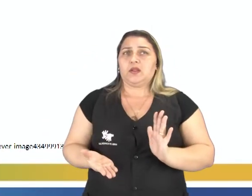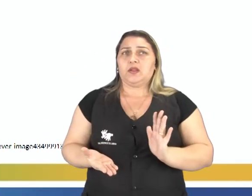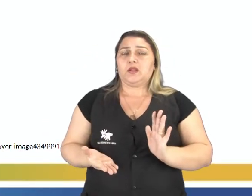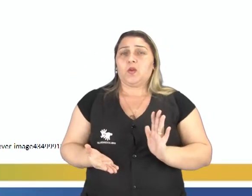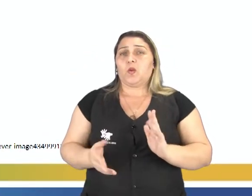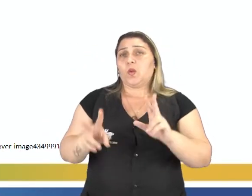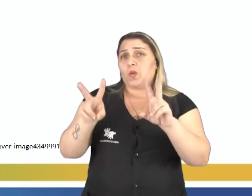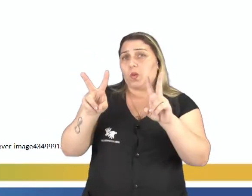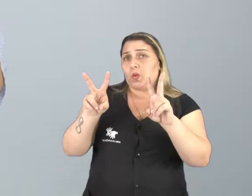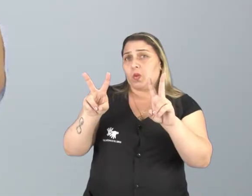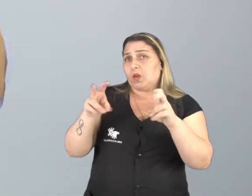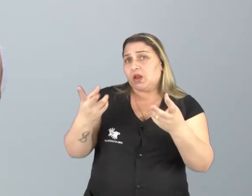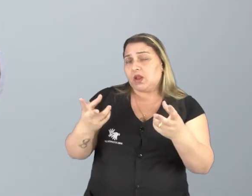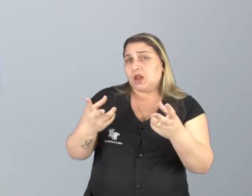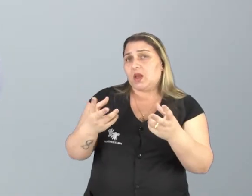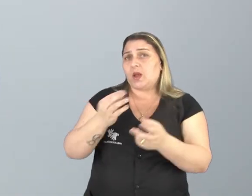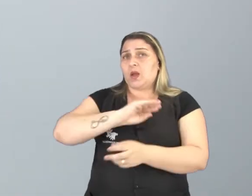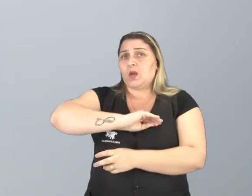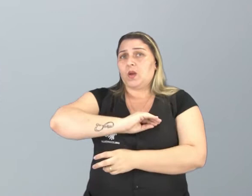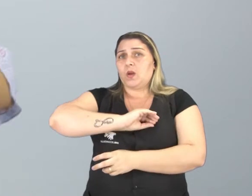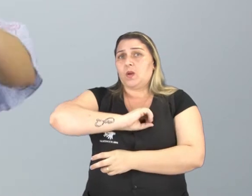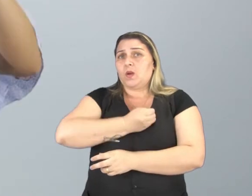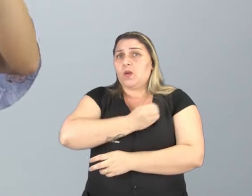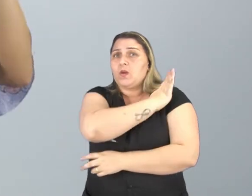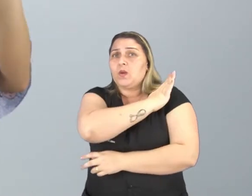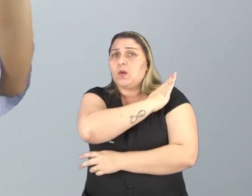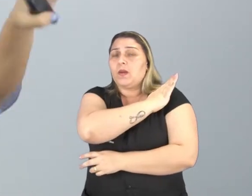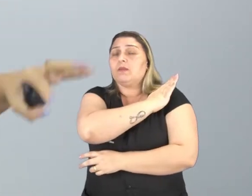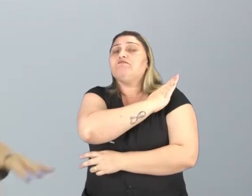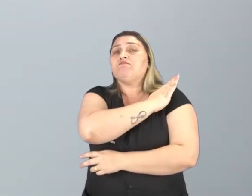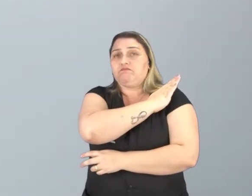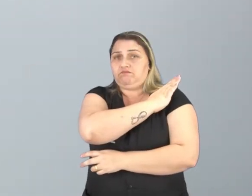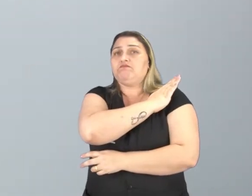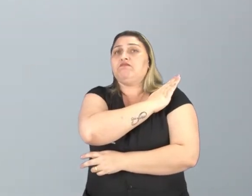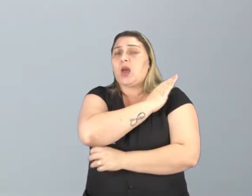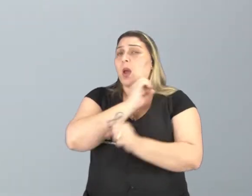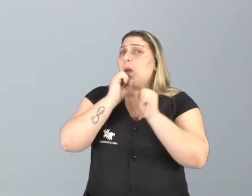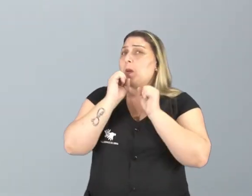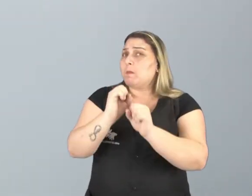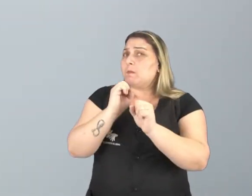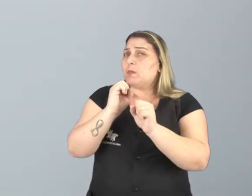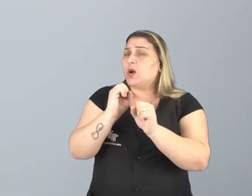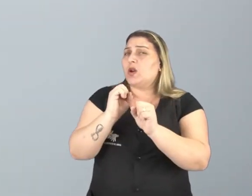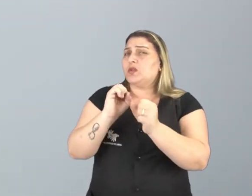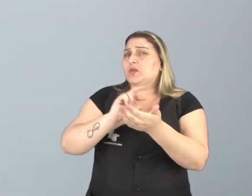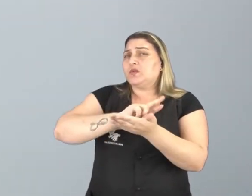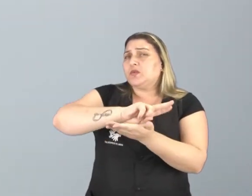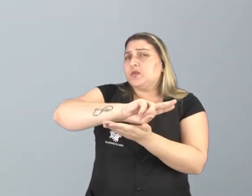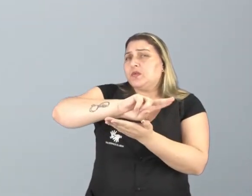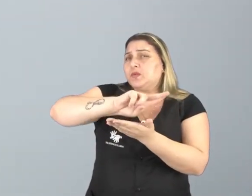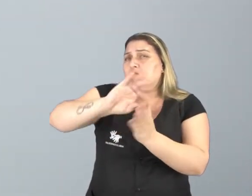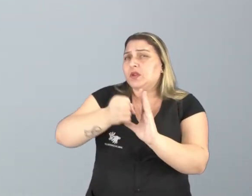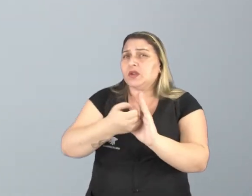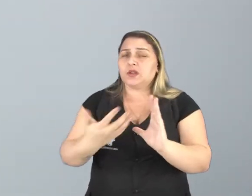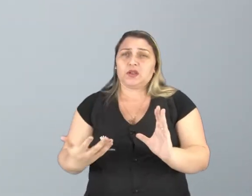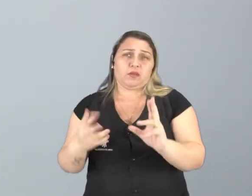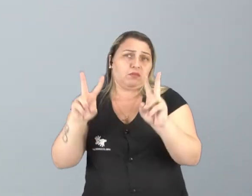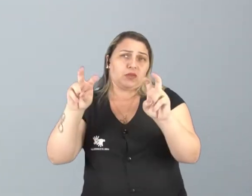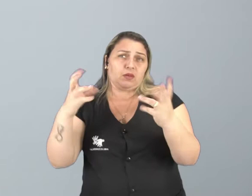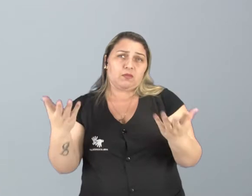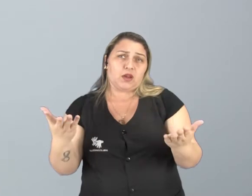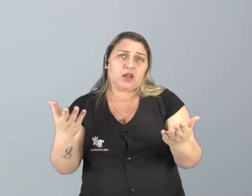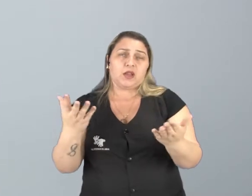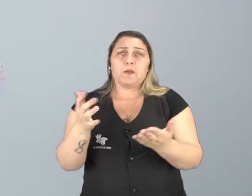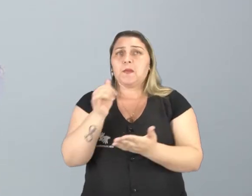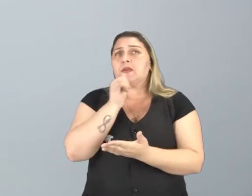é o racismo. No tema racismo, eu posso abordar várias características sobre essa temática. Então, vamos dizer que a